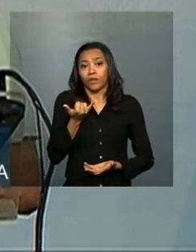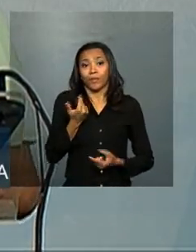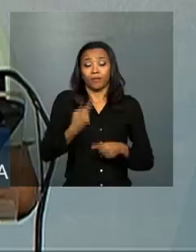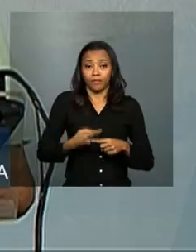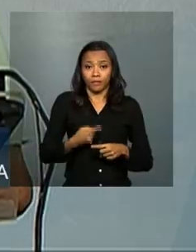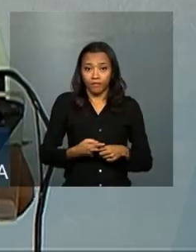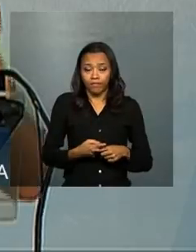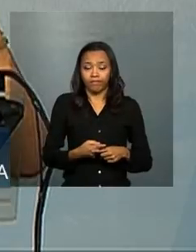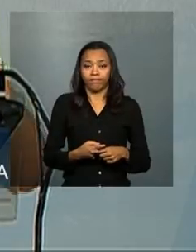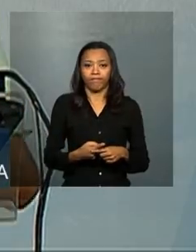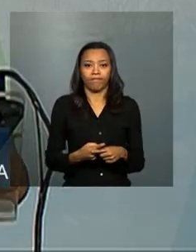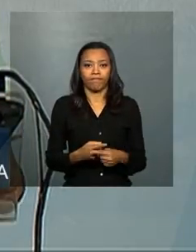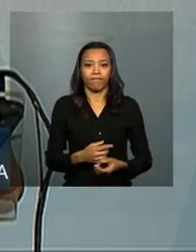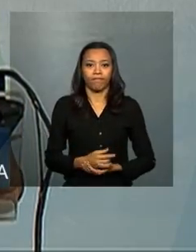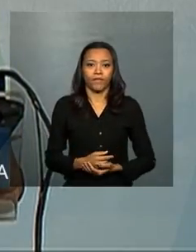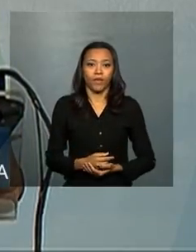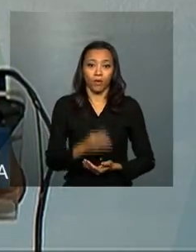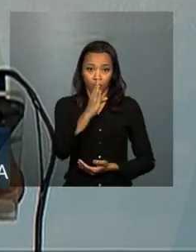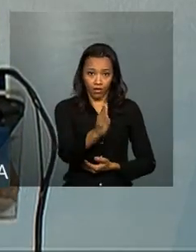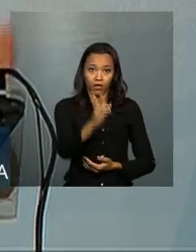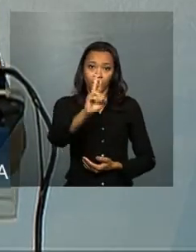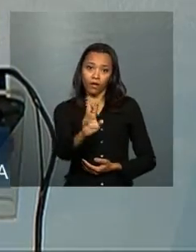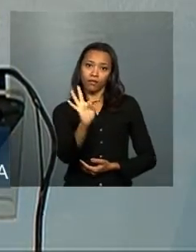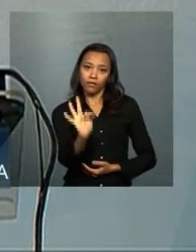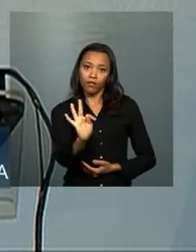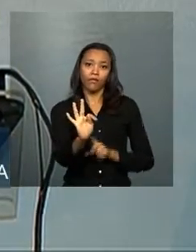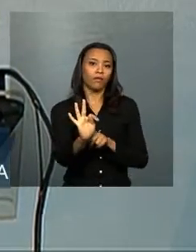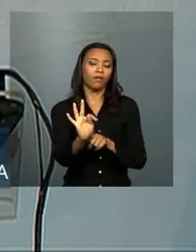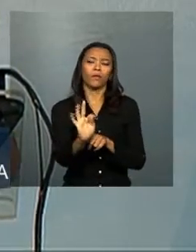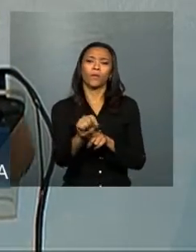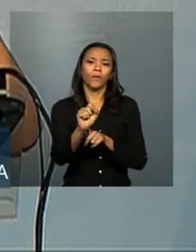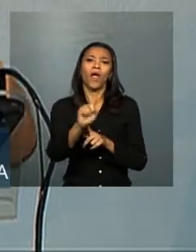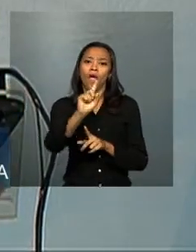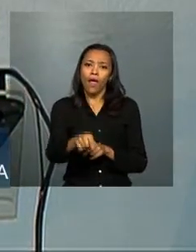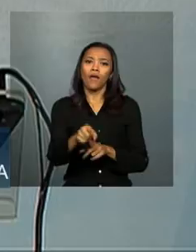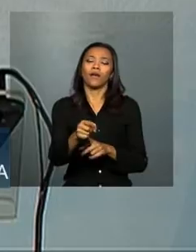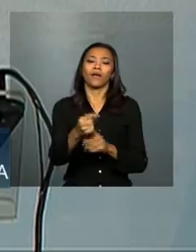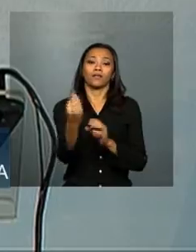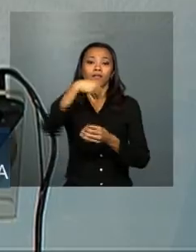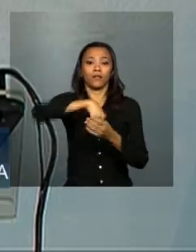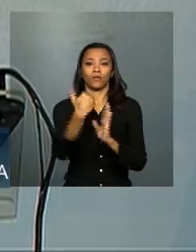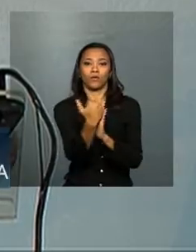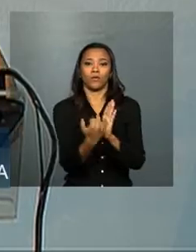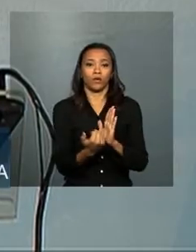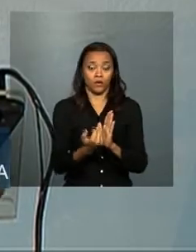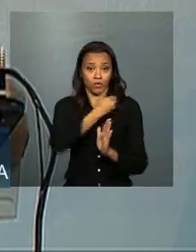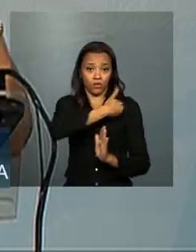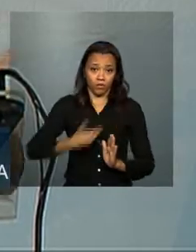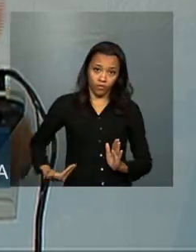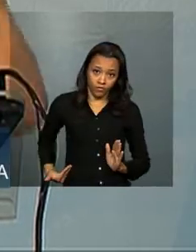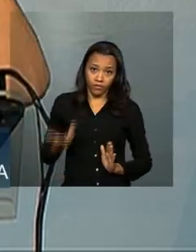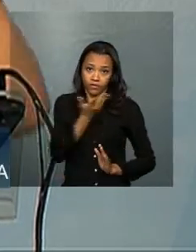Até porque, o BRT é algo do programa do governo. O